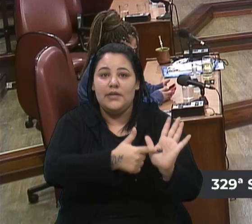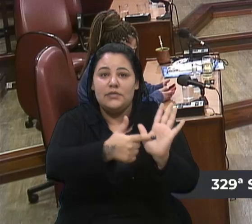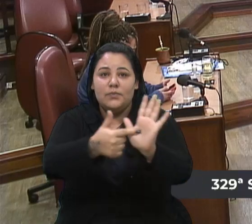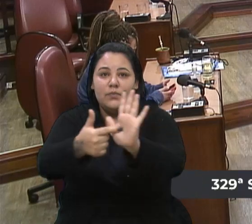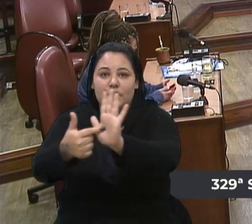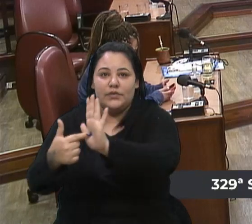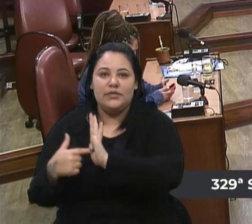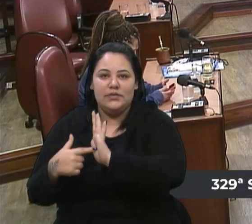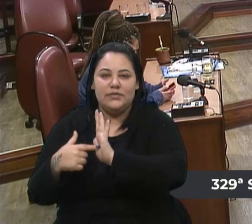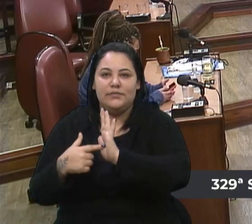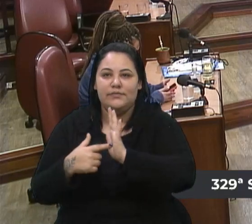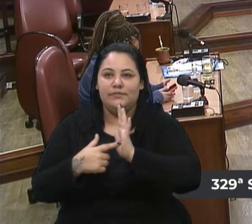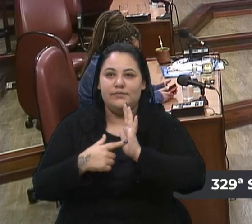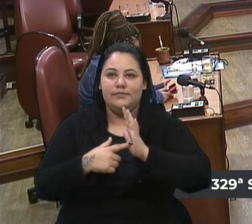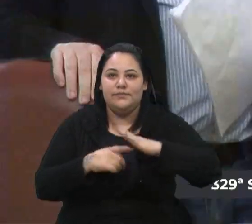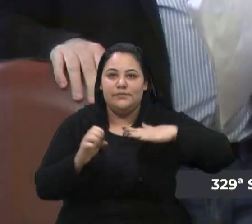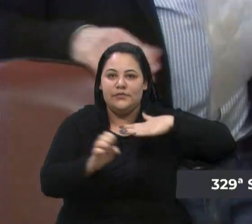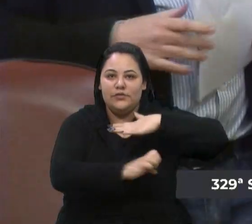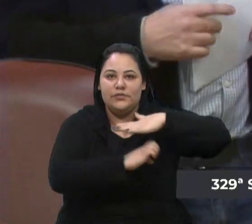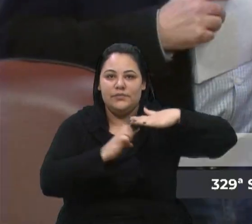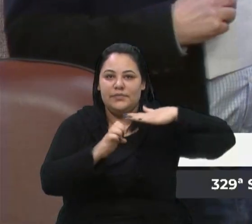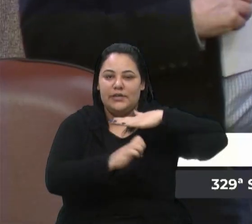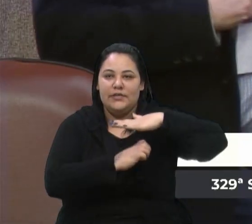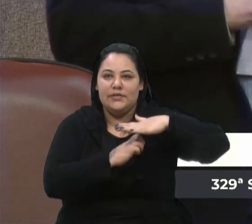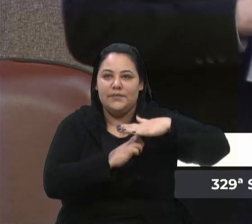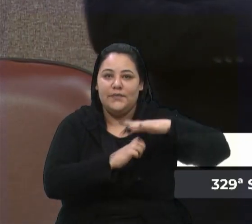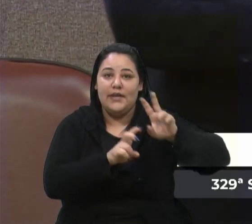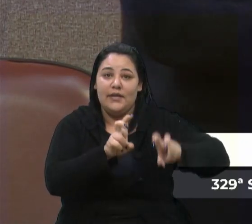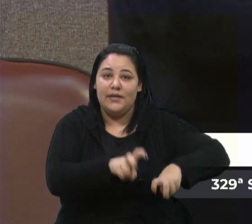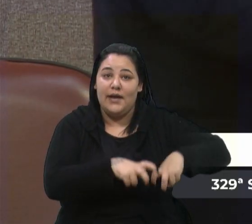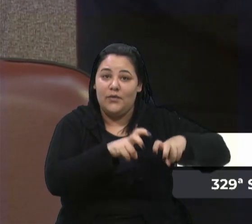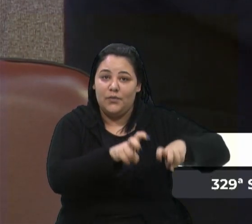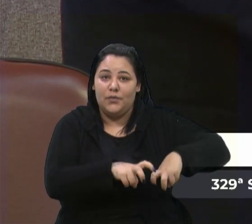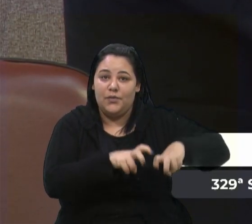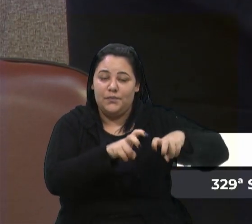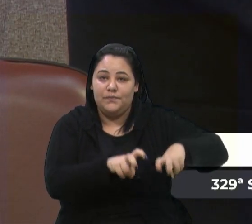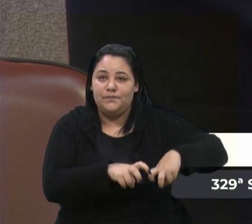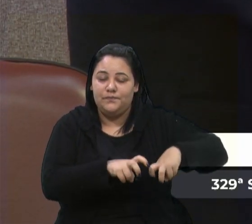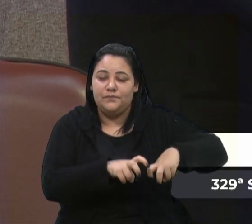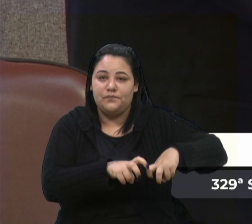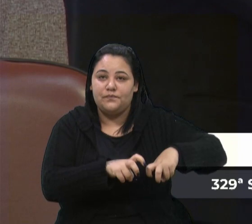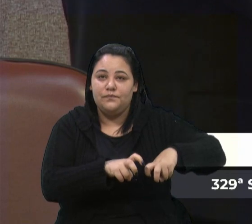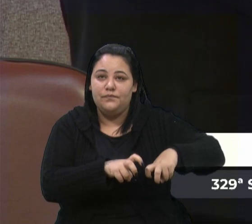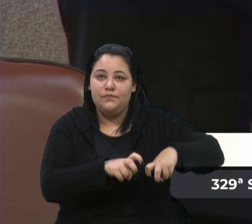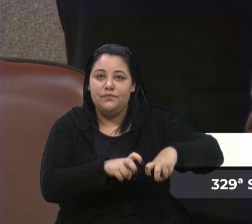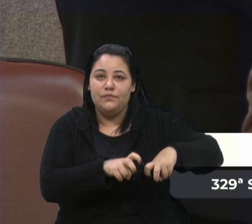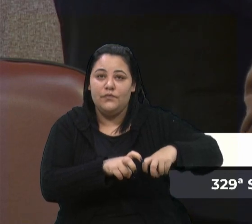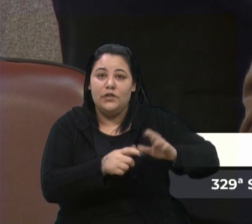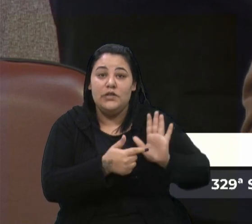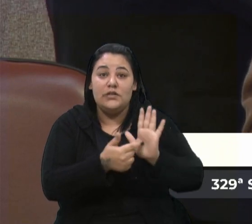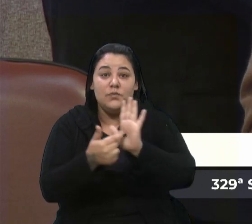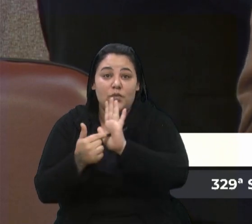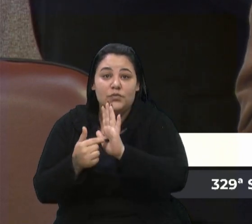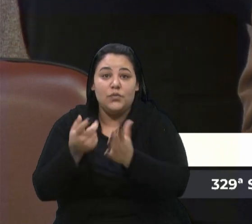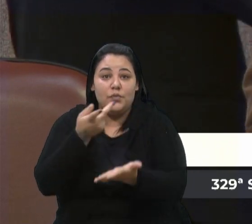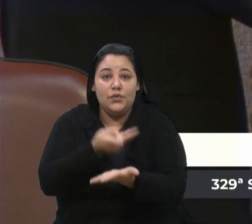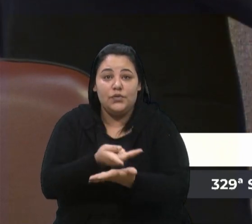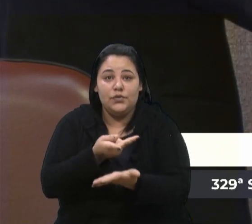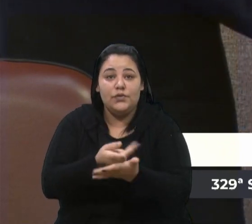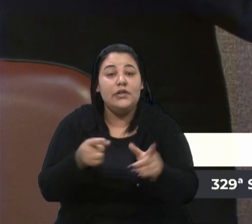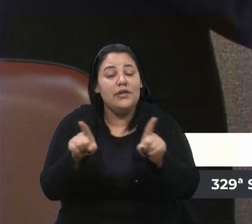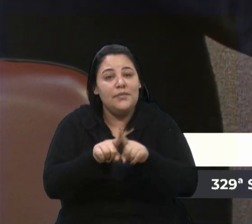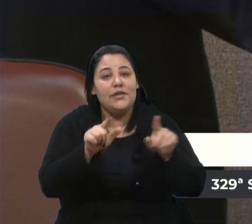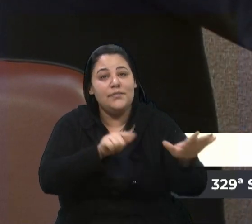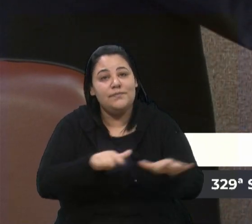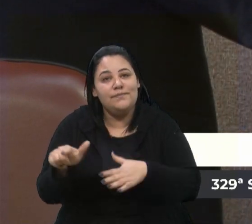agroindustrial. Tem pessoas expondo seus produtos e também estamos comemorando a Semana da Agricultura